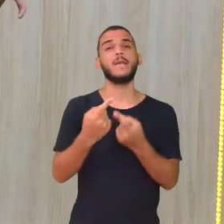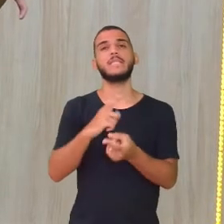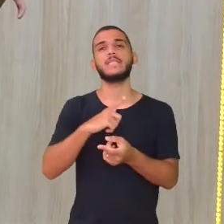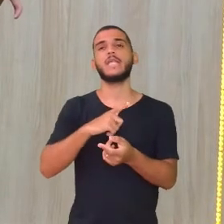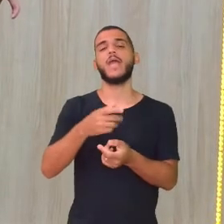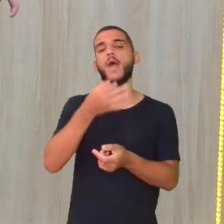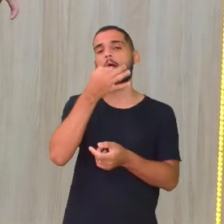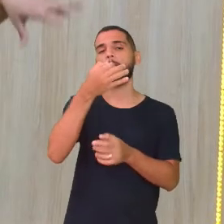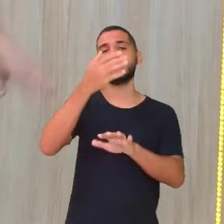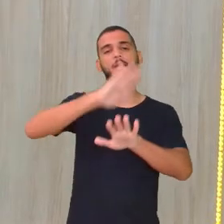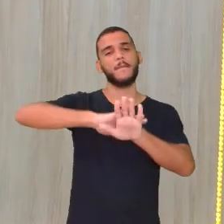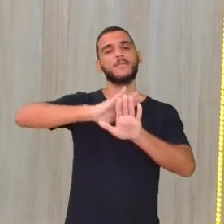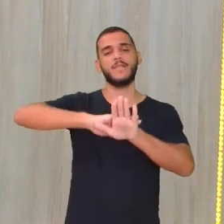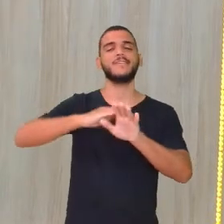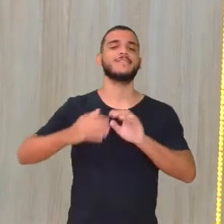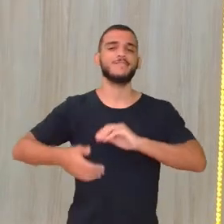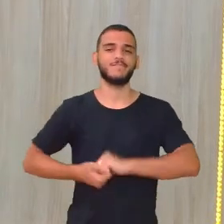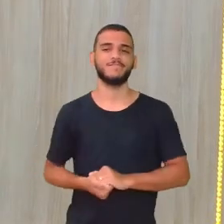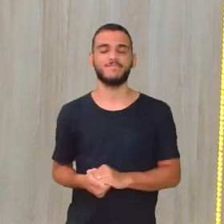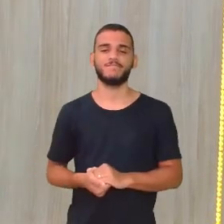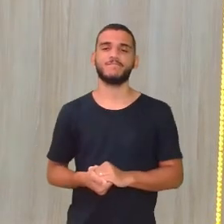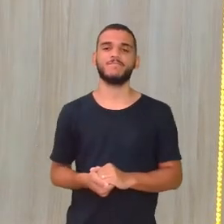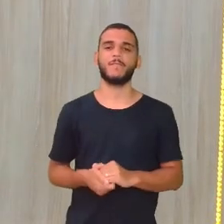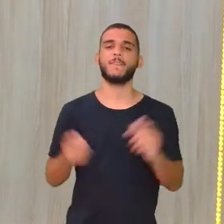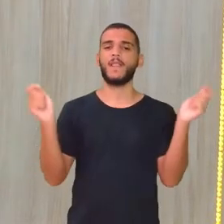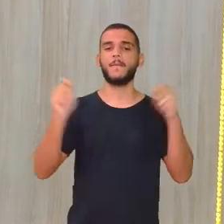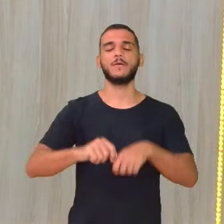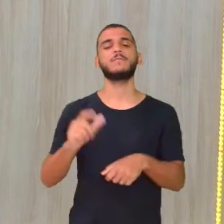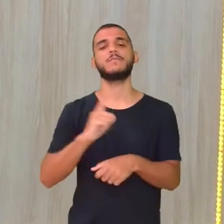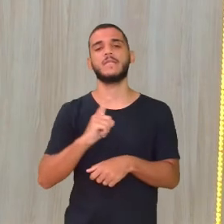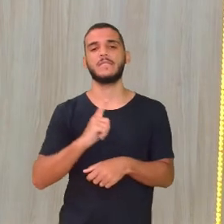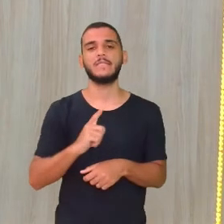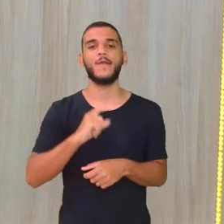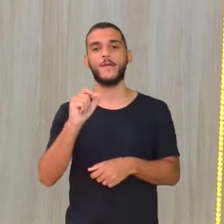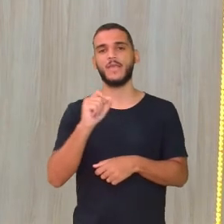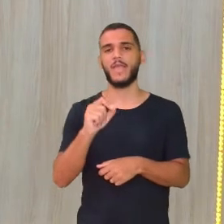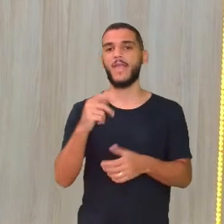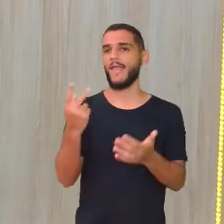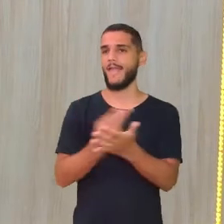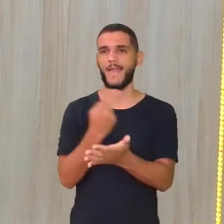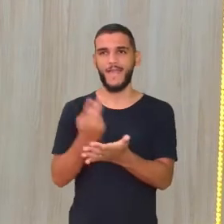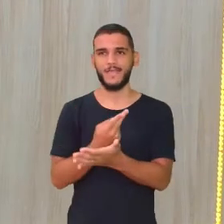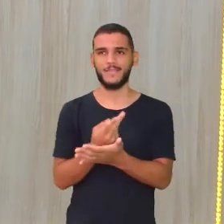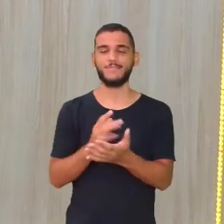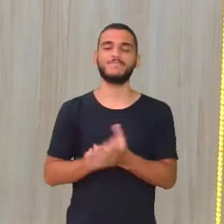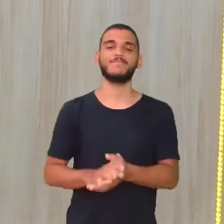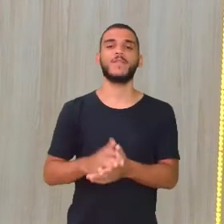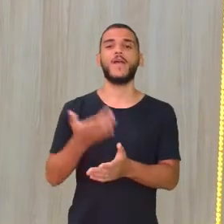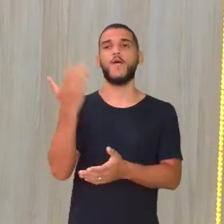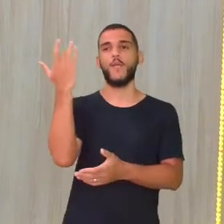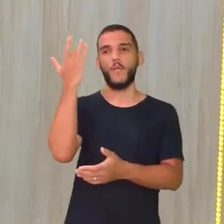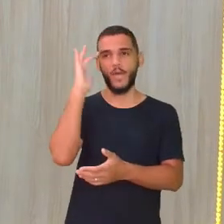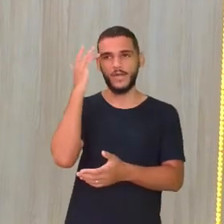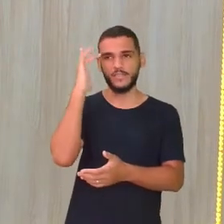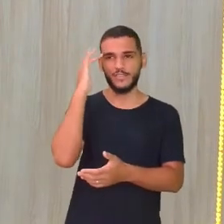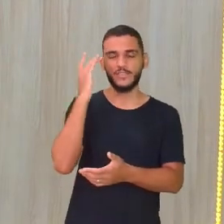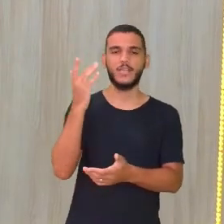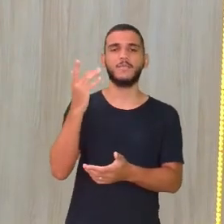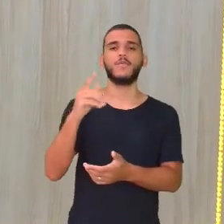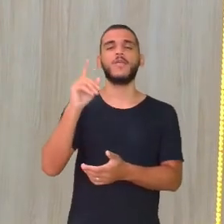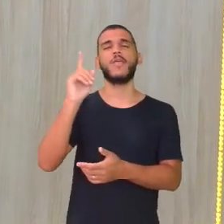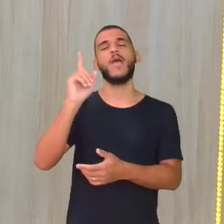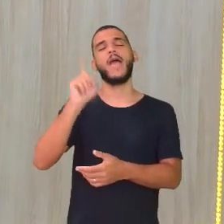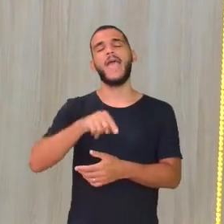opinião para dar aqui. Isso. Que pode, inclusive, estar bastante equivocada. Então, o achismo ele não é, assim, um território